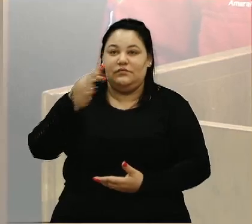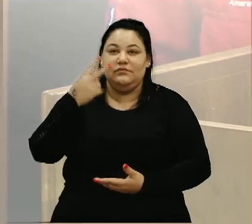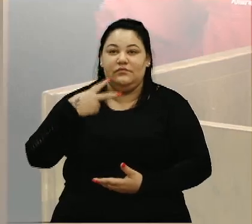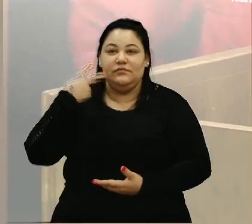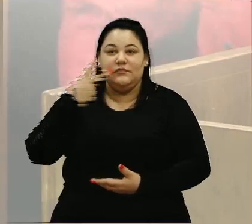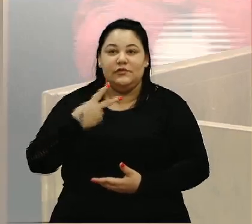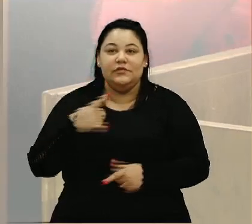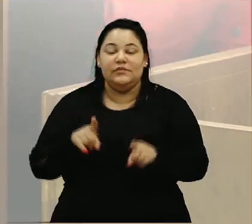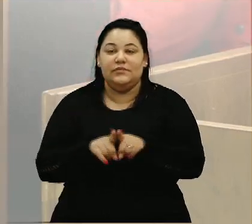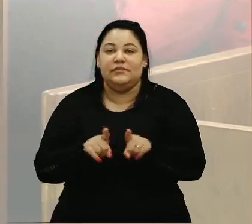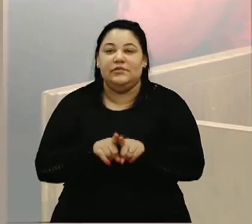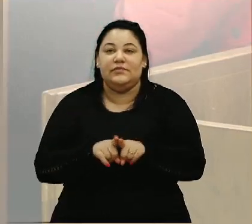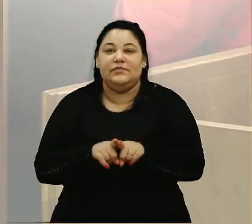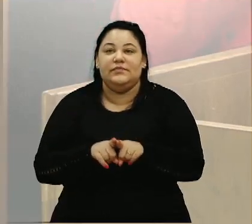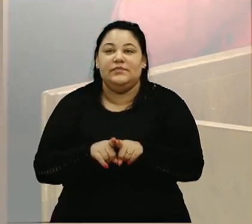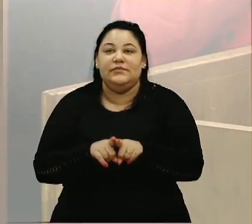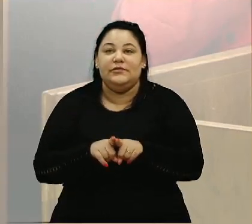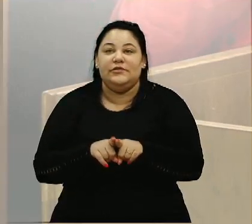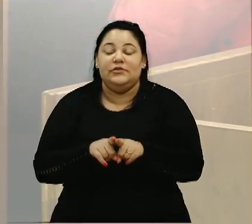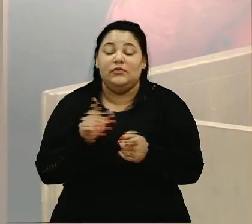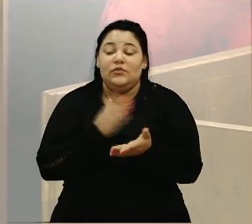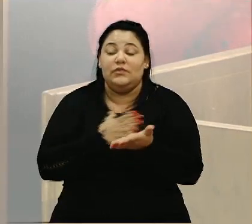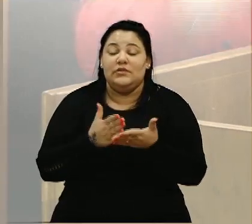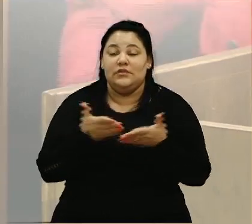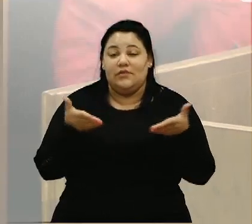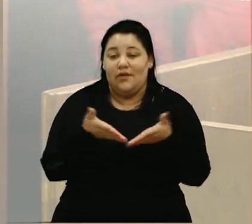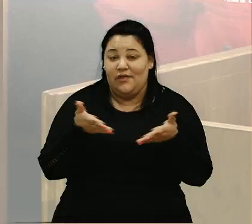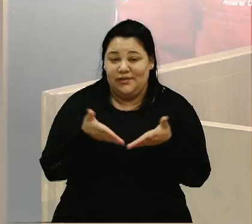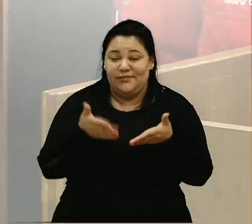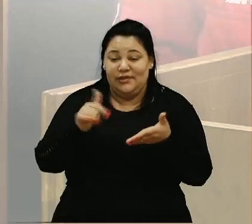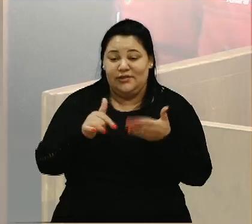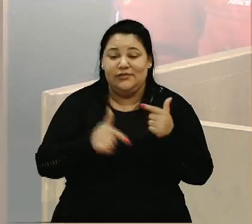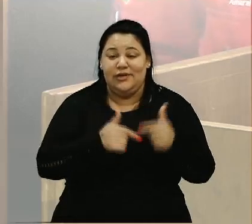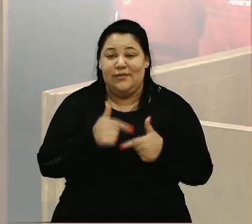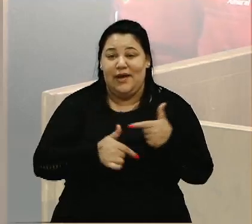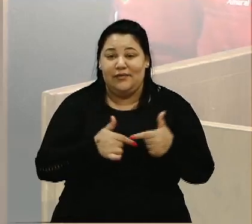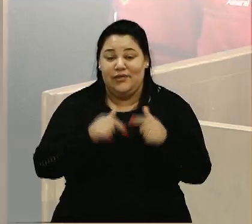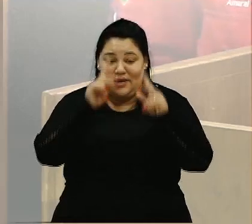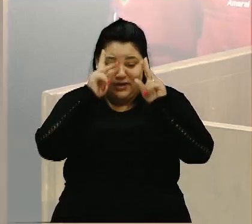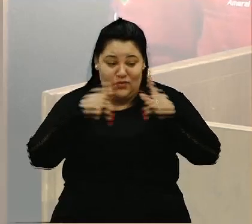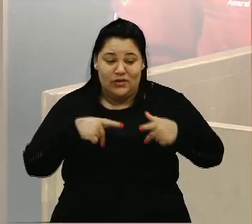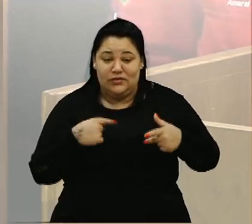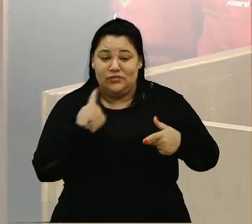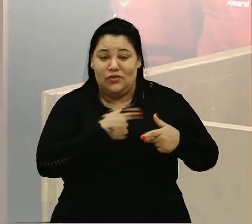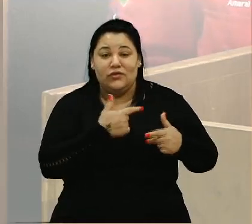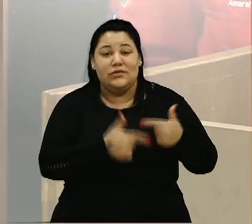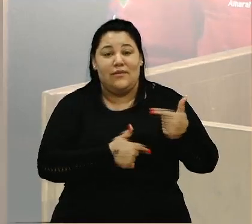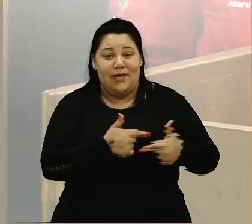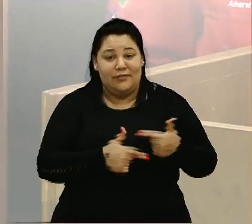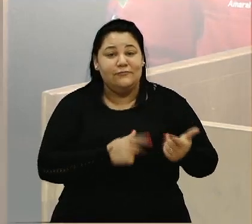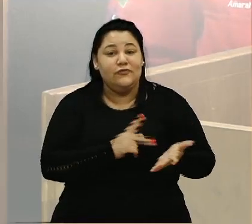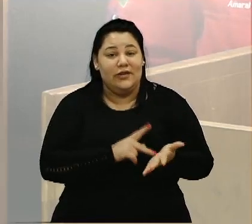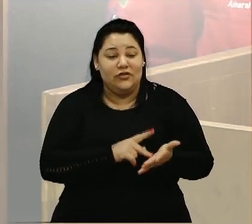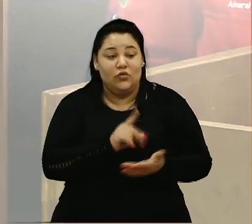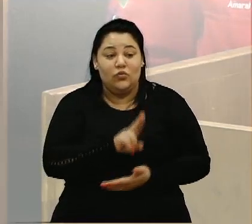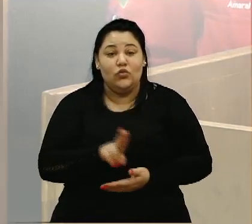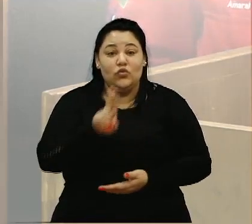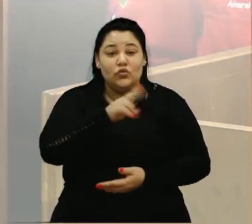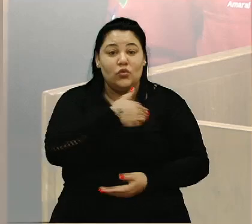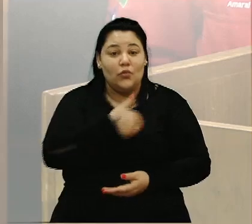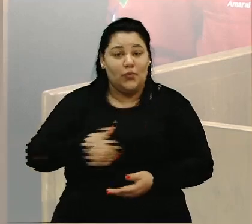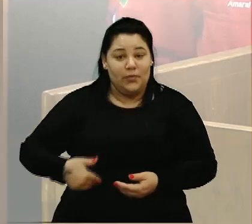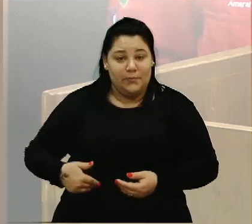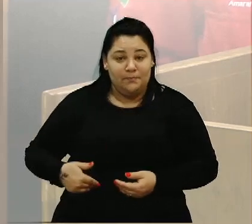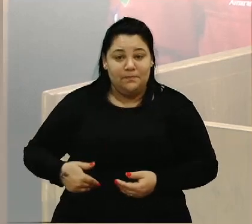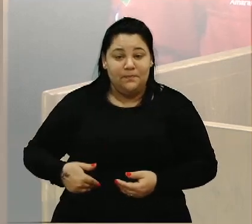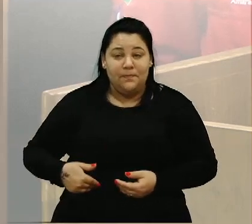vereadores, então, também que vão chegar, que estão chegando, né, reconheçam o nosso trabalho como utilidade pública e,